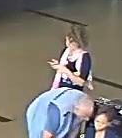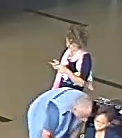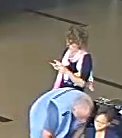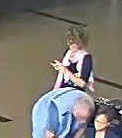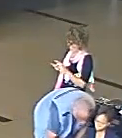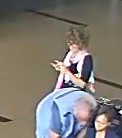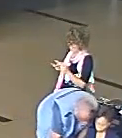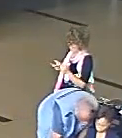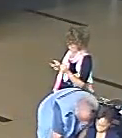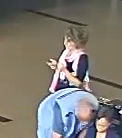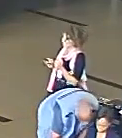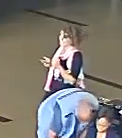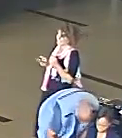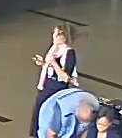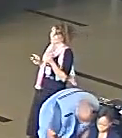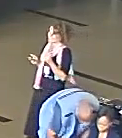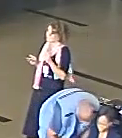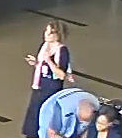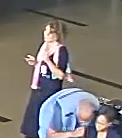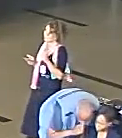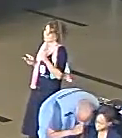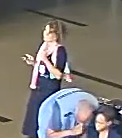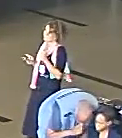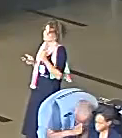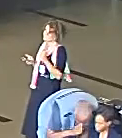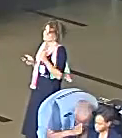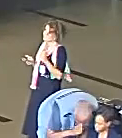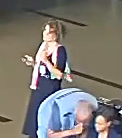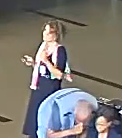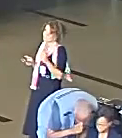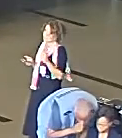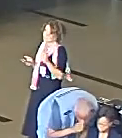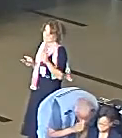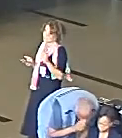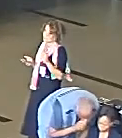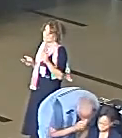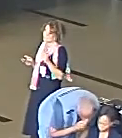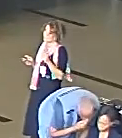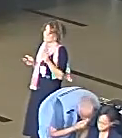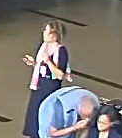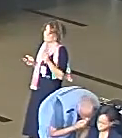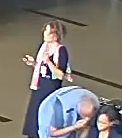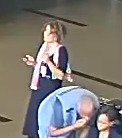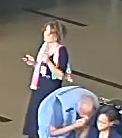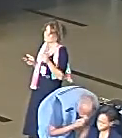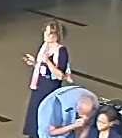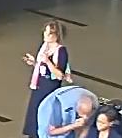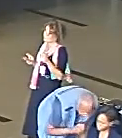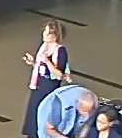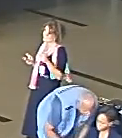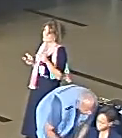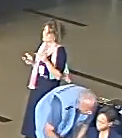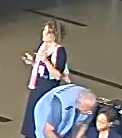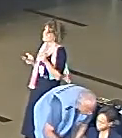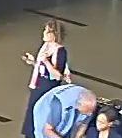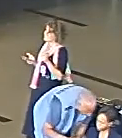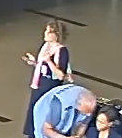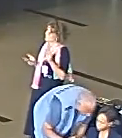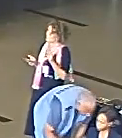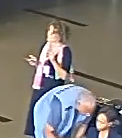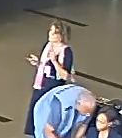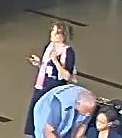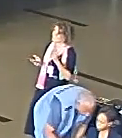impostos merecemos tá então eu acho que estamos aqui e não vamos parar com isso enquanto nós não obtemos o Resultado